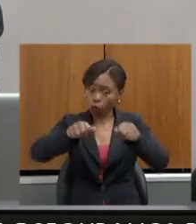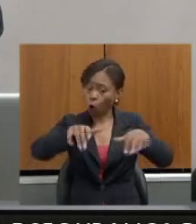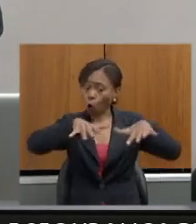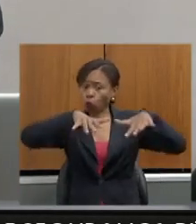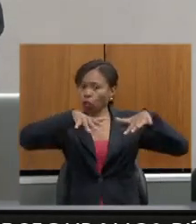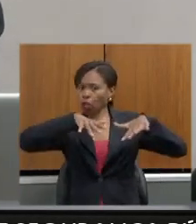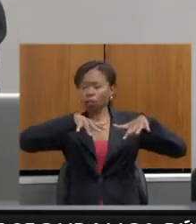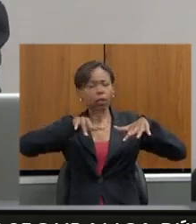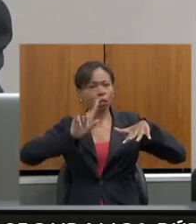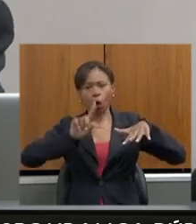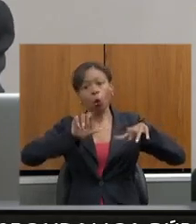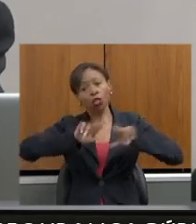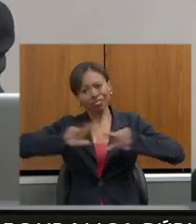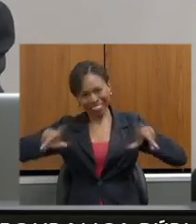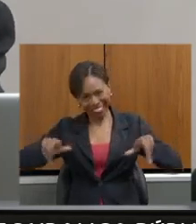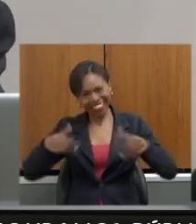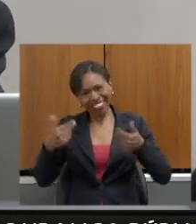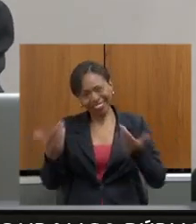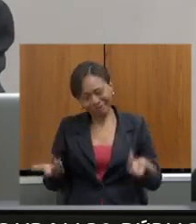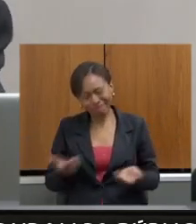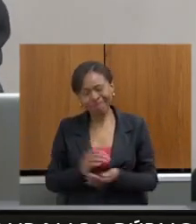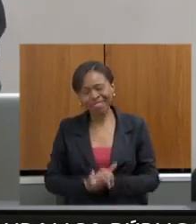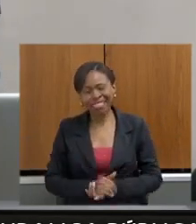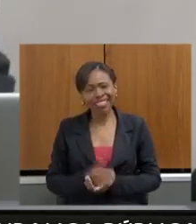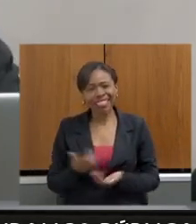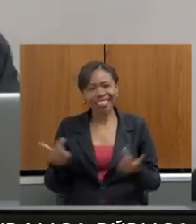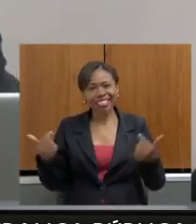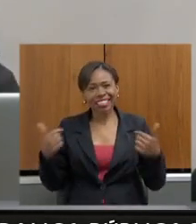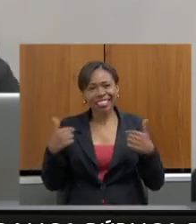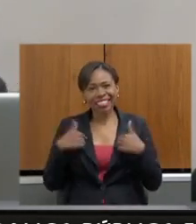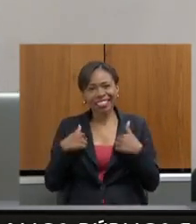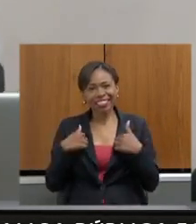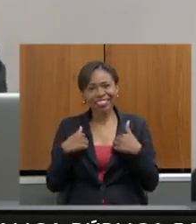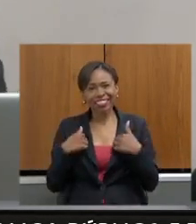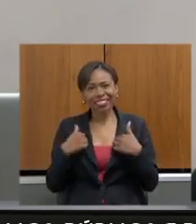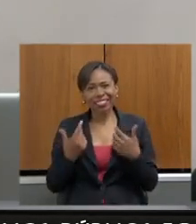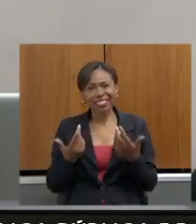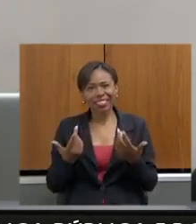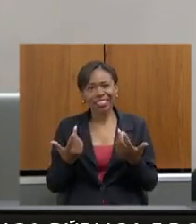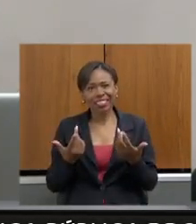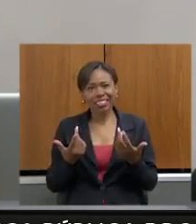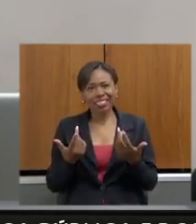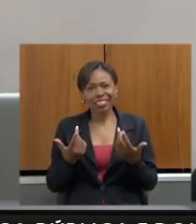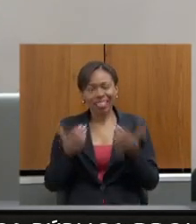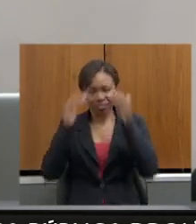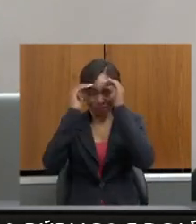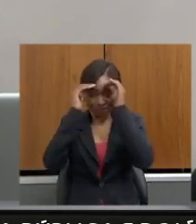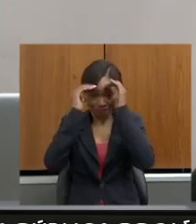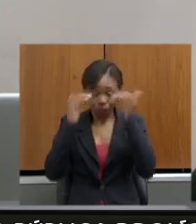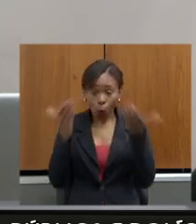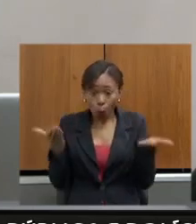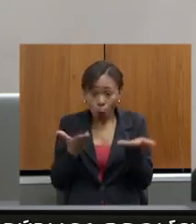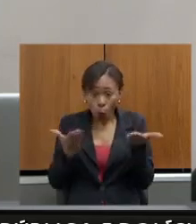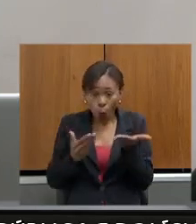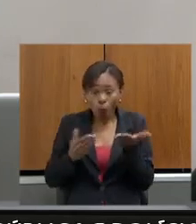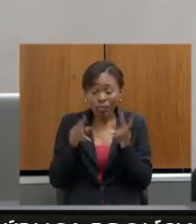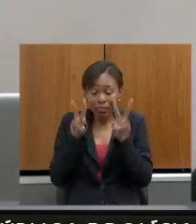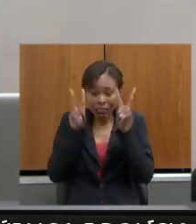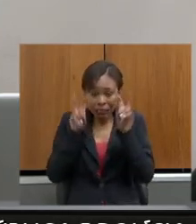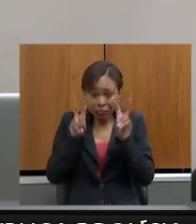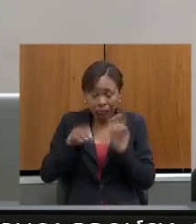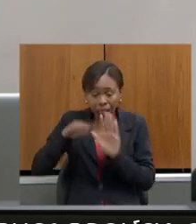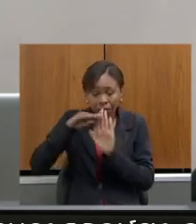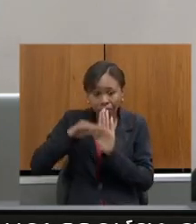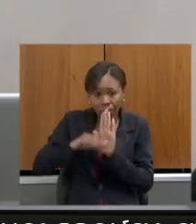e como rede Mentalista né eu não posso aqui fugirá das determinações